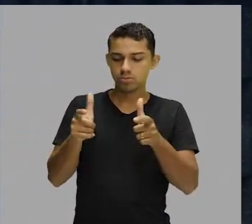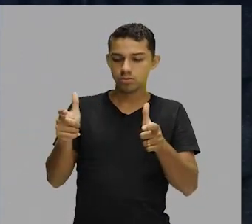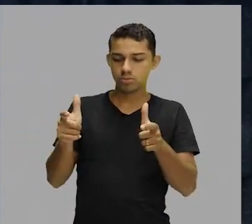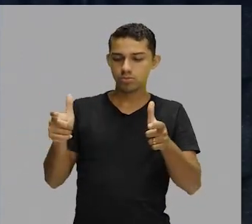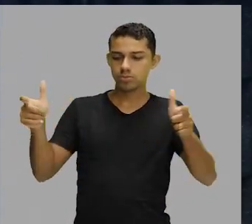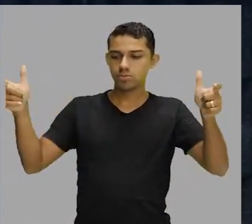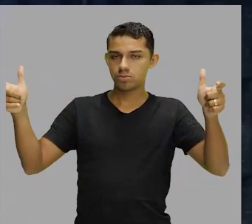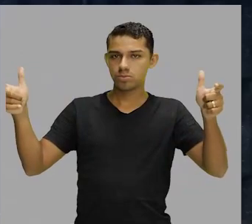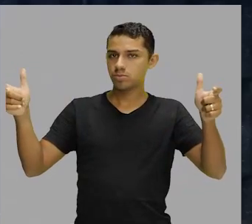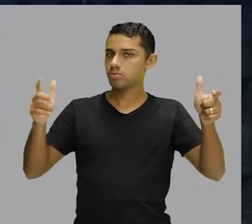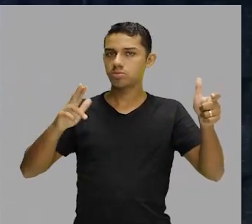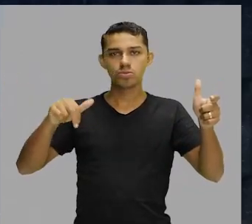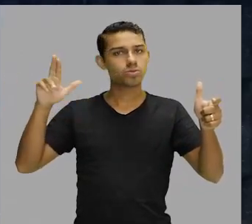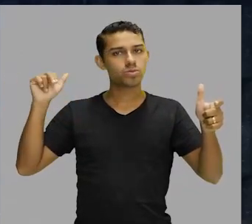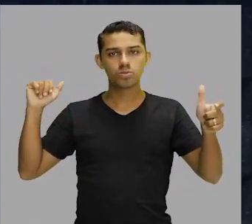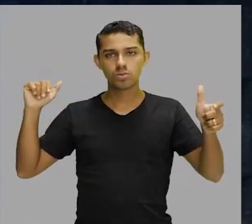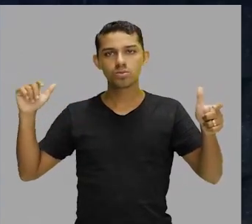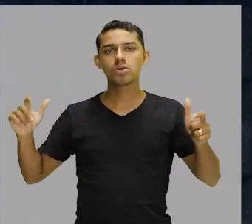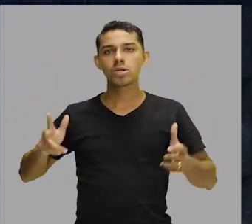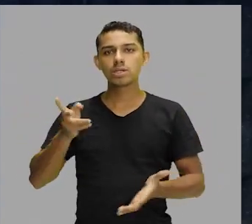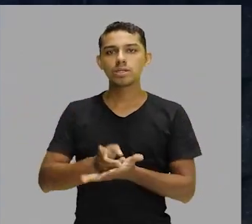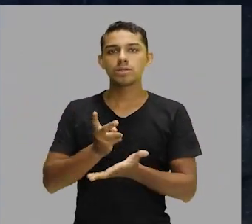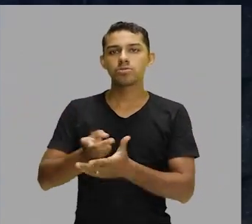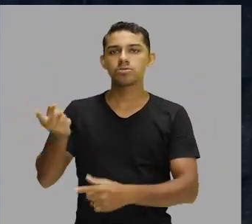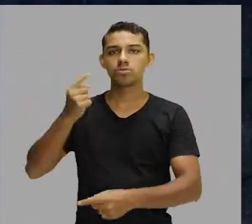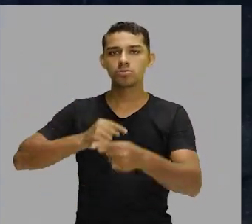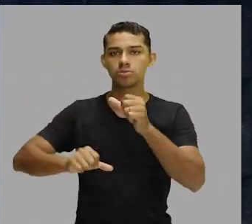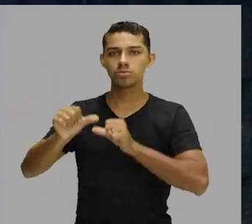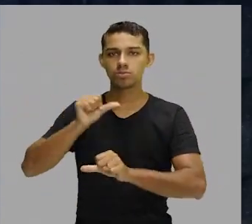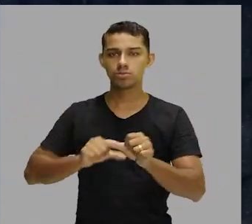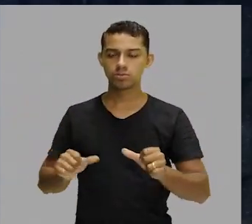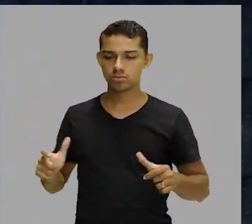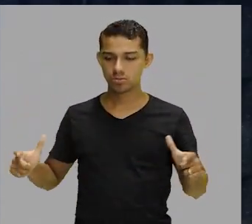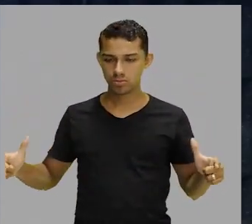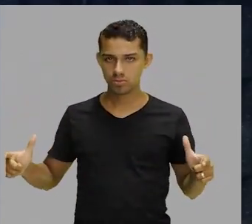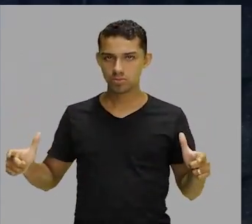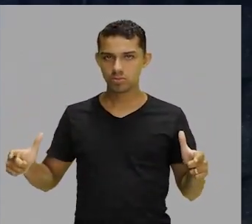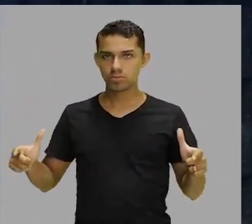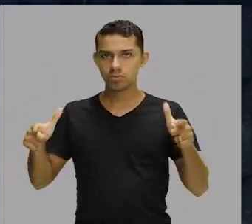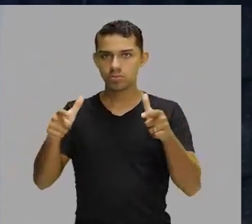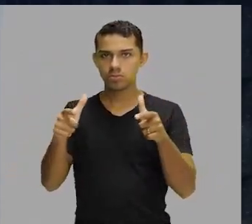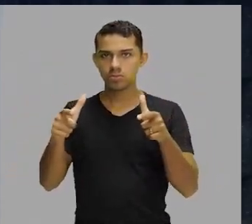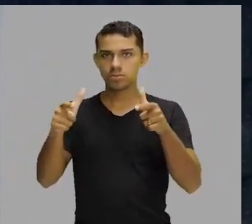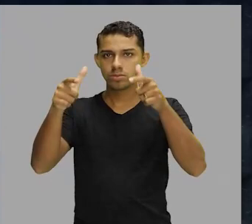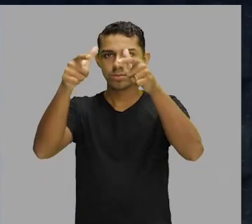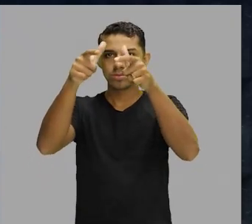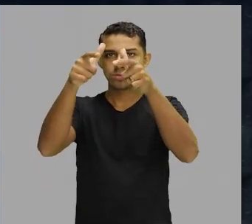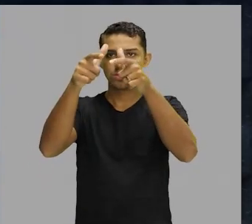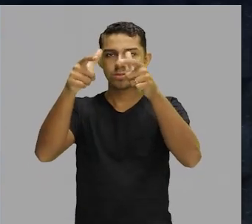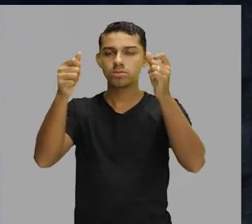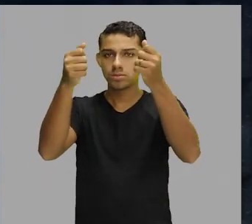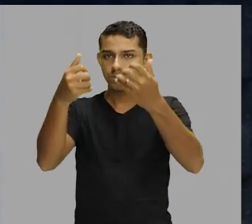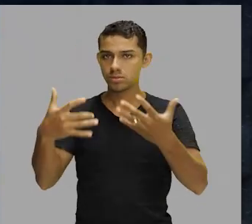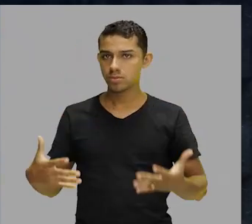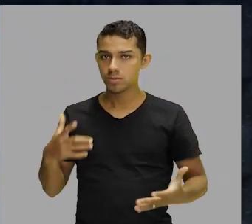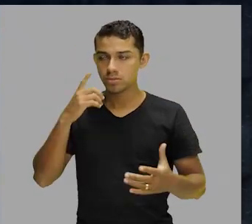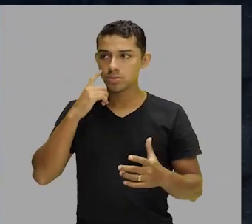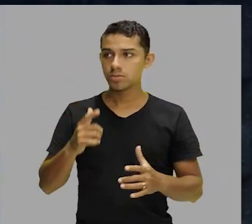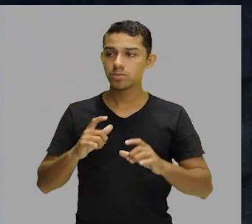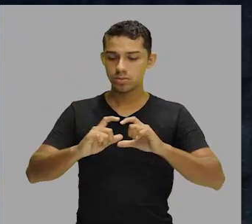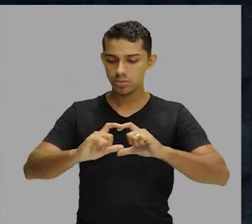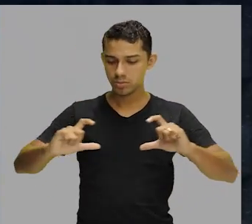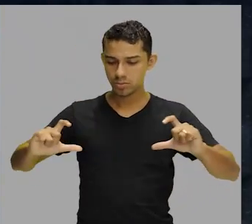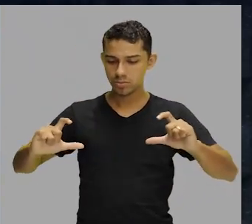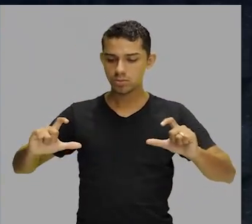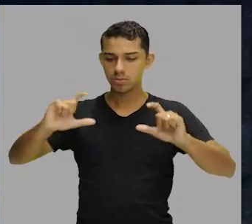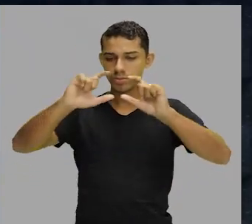o ápice, que é a ponta de cima aqui, sempre vai ser menor. Por quê? Porque ela expressa que a cada nível trófico